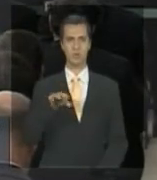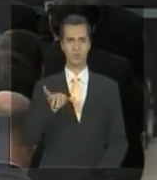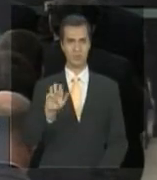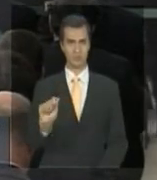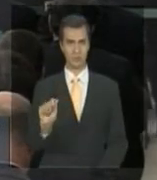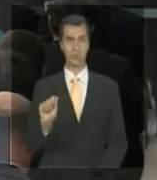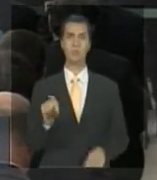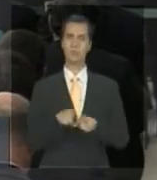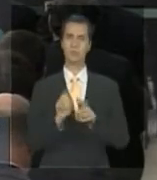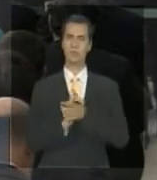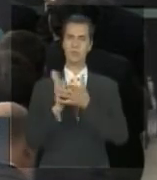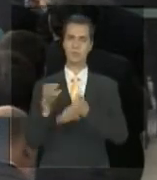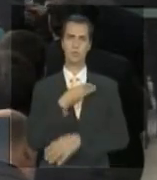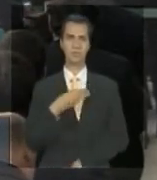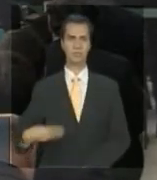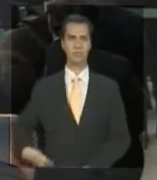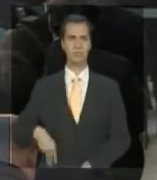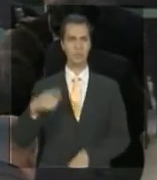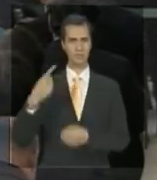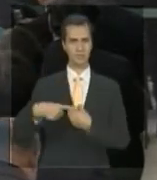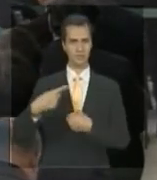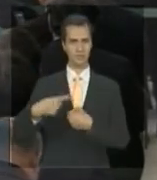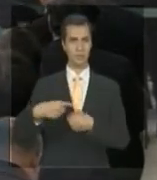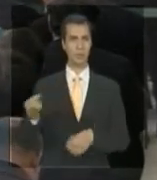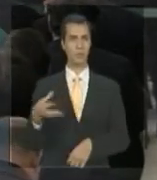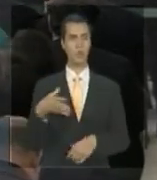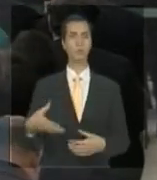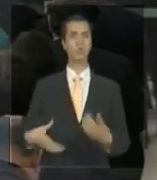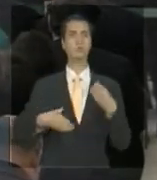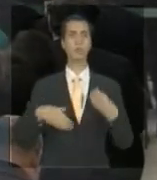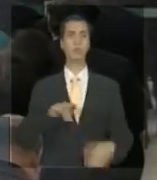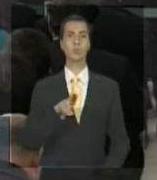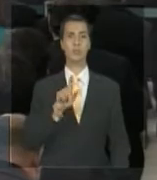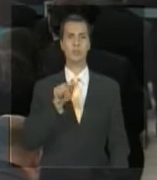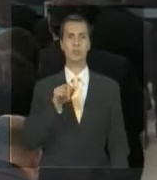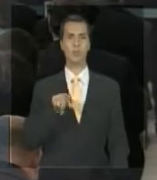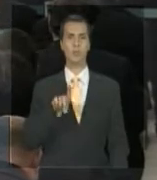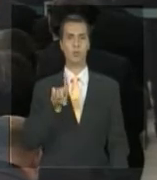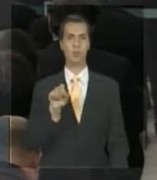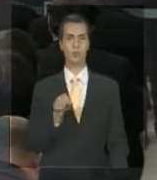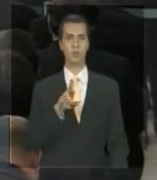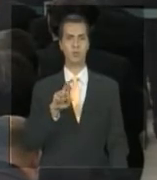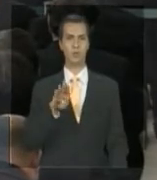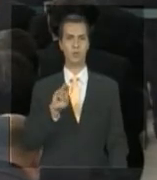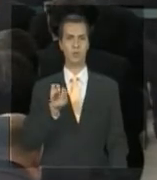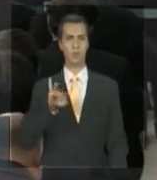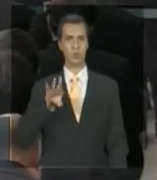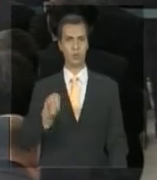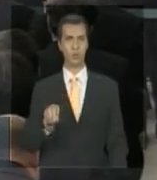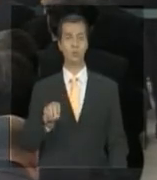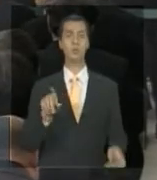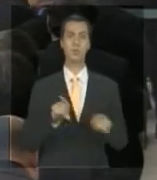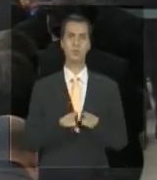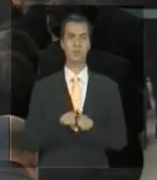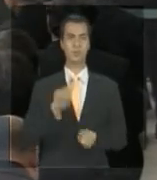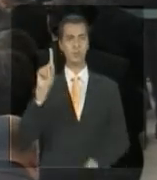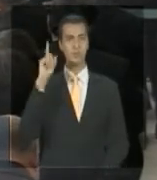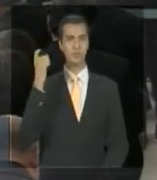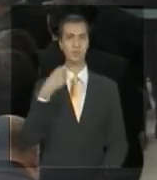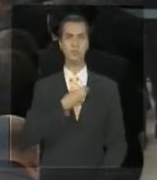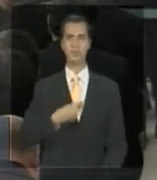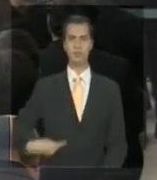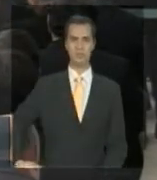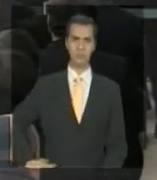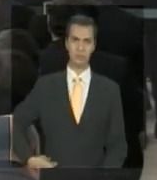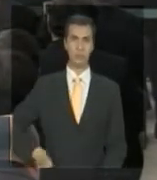o ministro de Estado das Cidades, Aguinaldo Ribeiro, o ministro, o ex-ministro